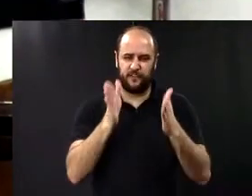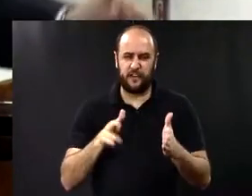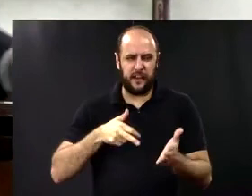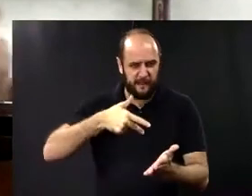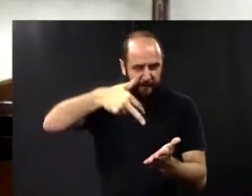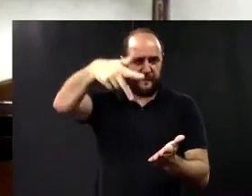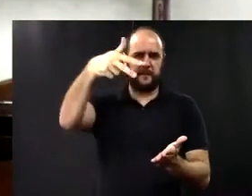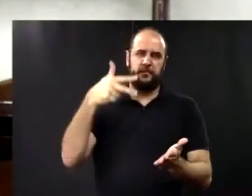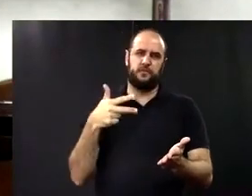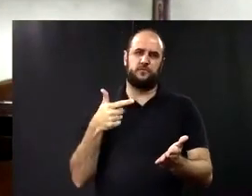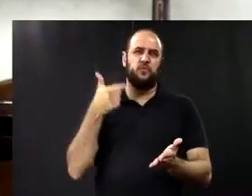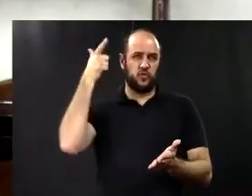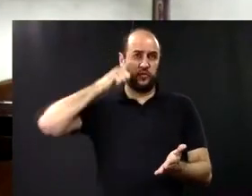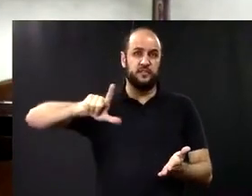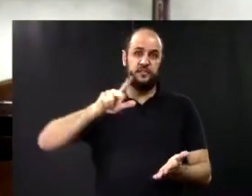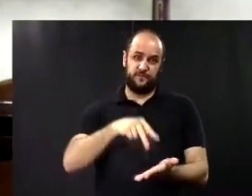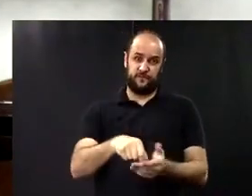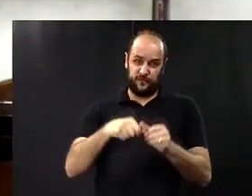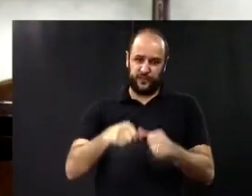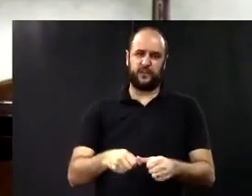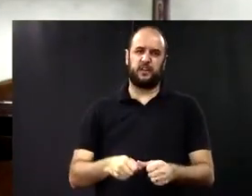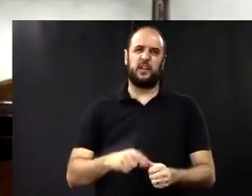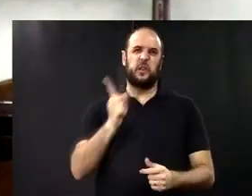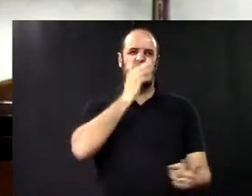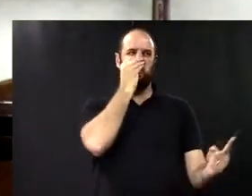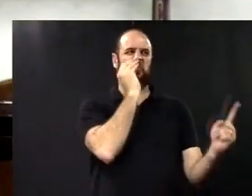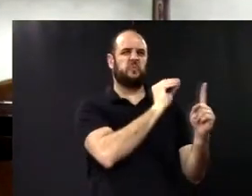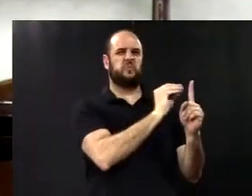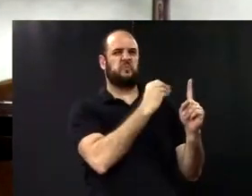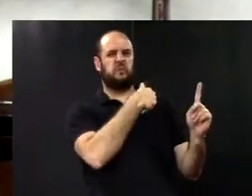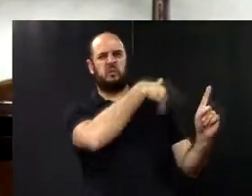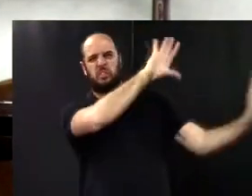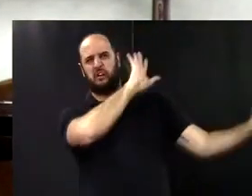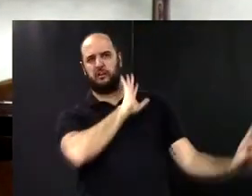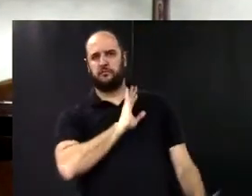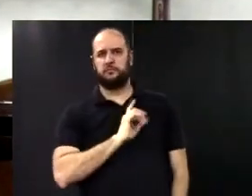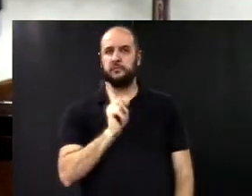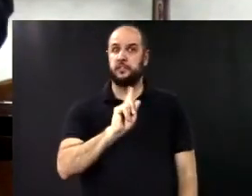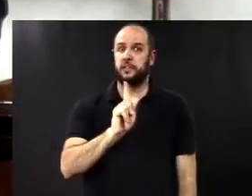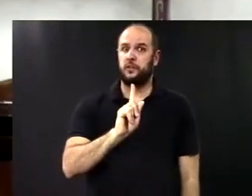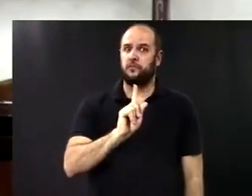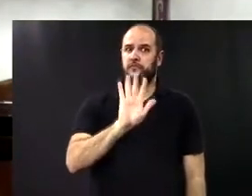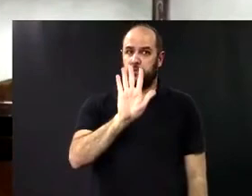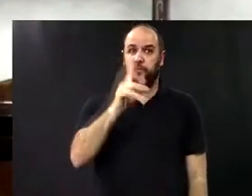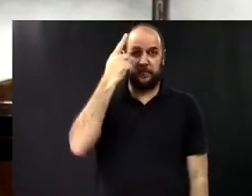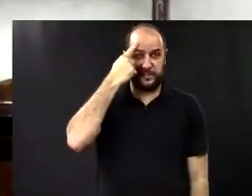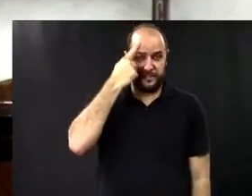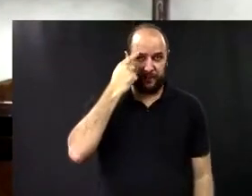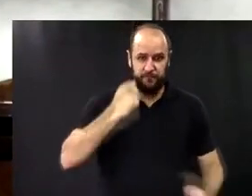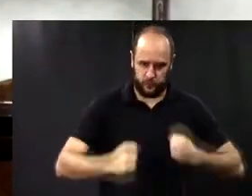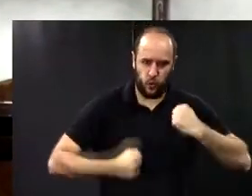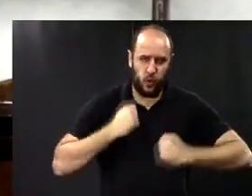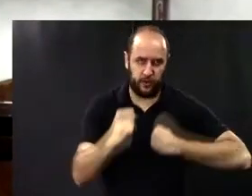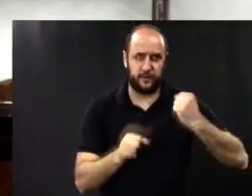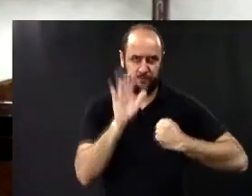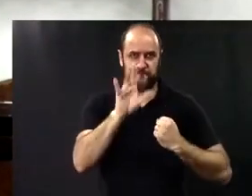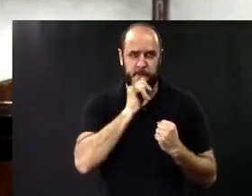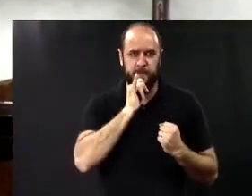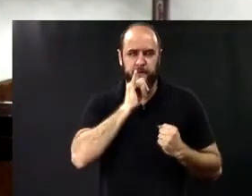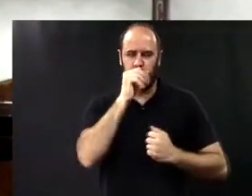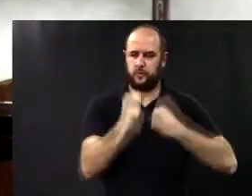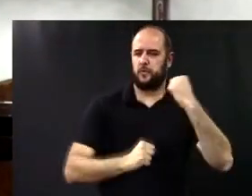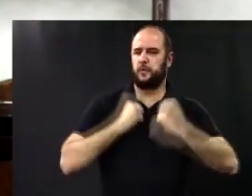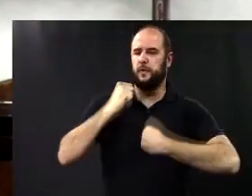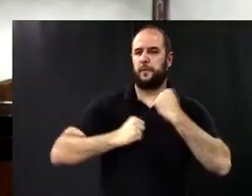que não extravie o que é manco. O que o autor está dizendo? Vamos pensar aqui na maratona. Ele está nos ensinando que